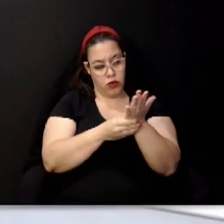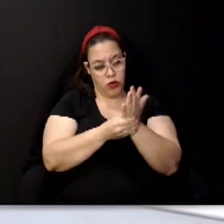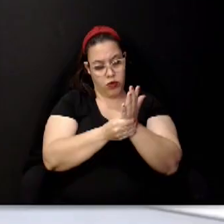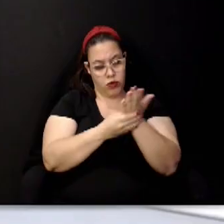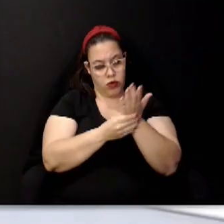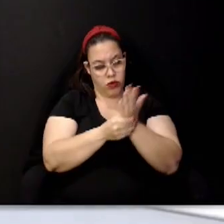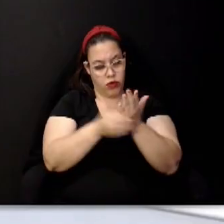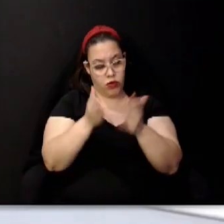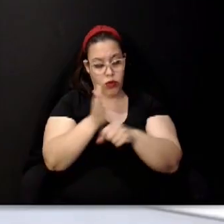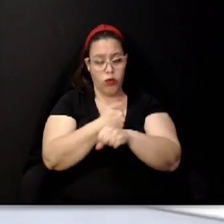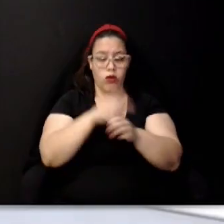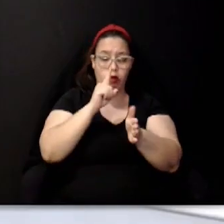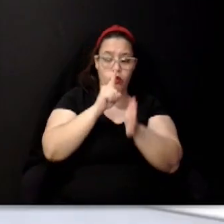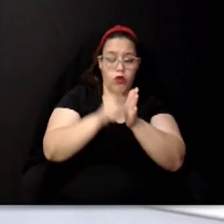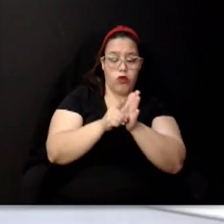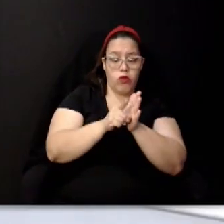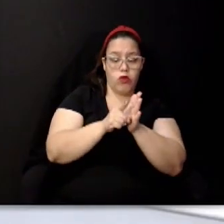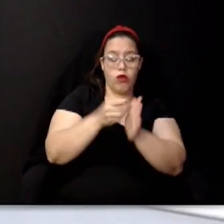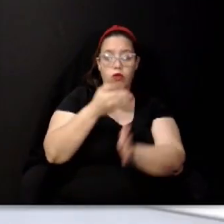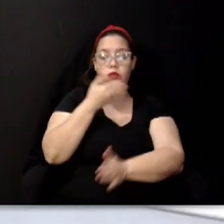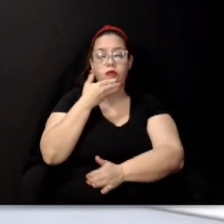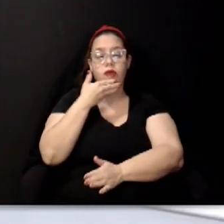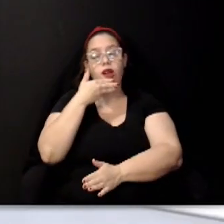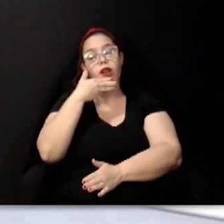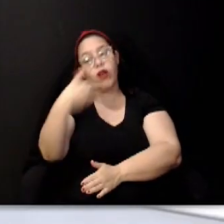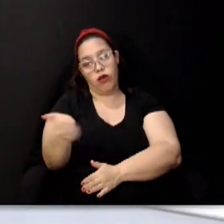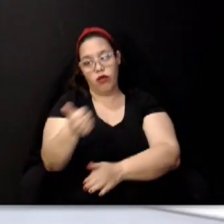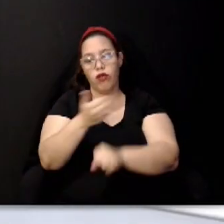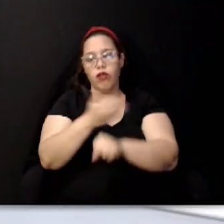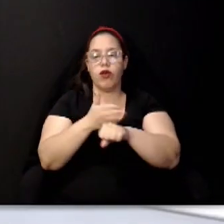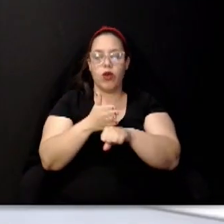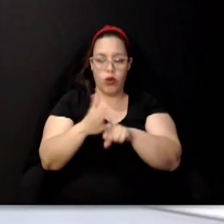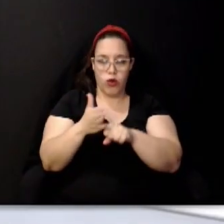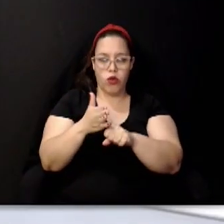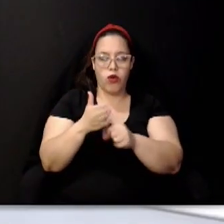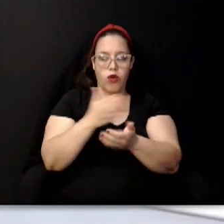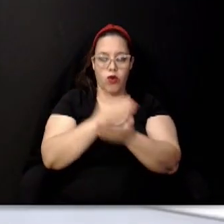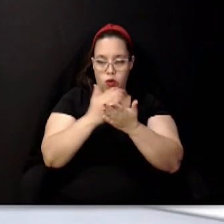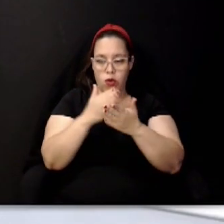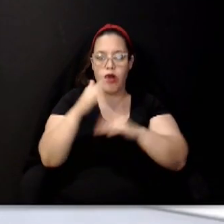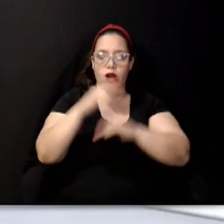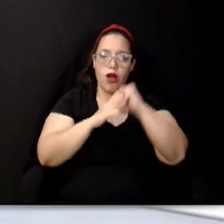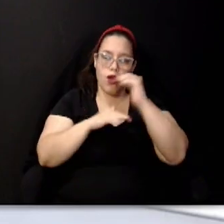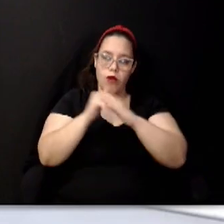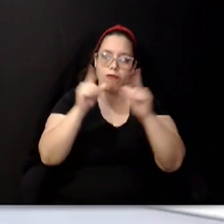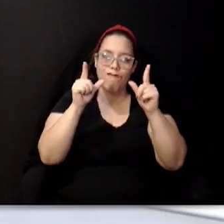diagnóstico for feito, começa-se o tratamento para que possa amenizar